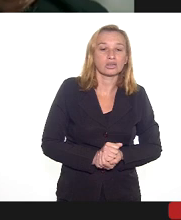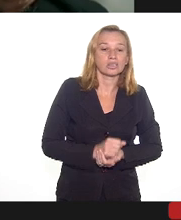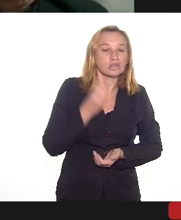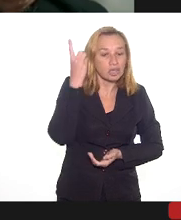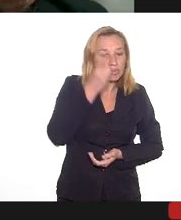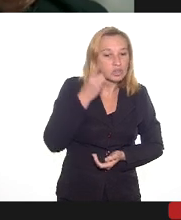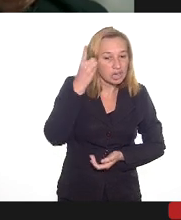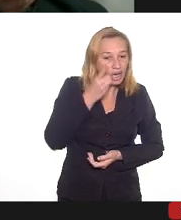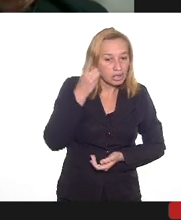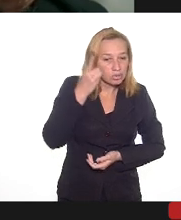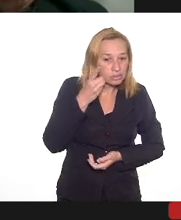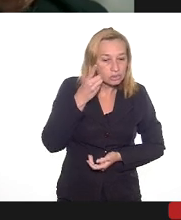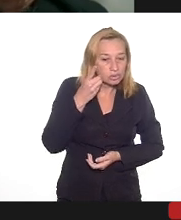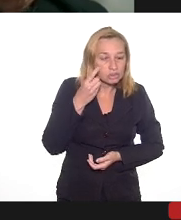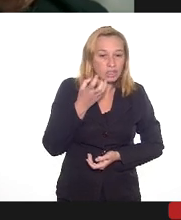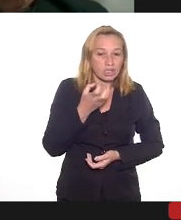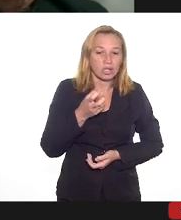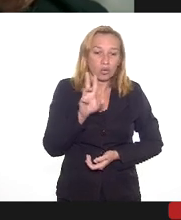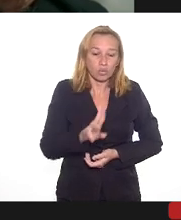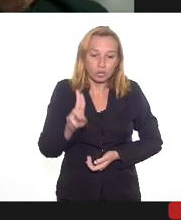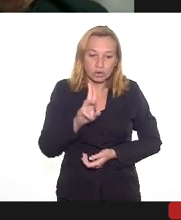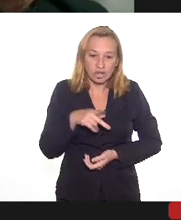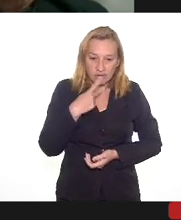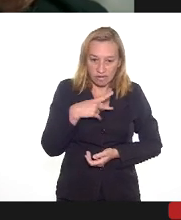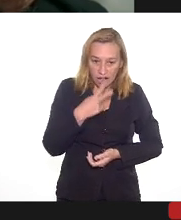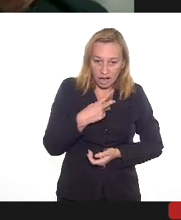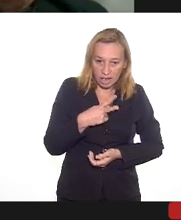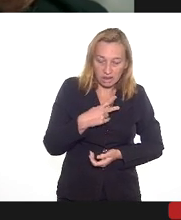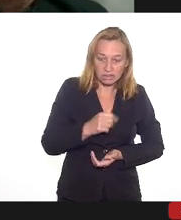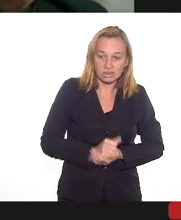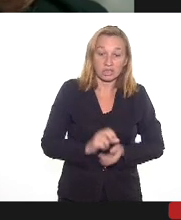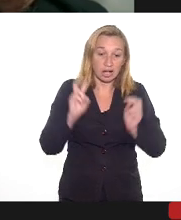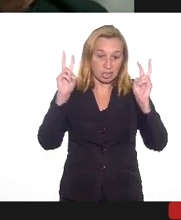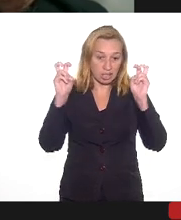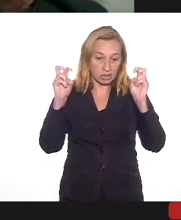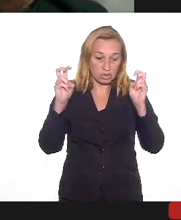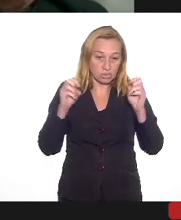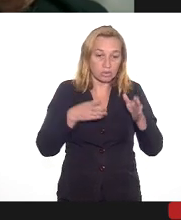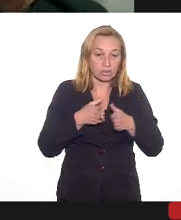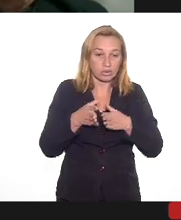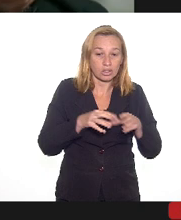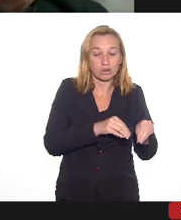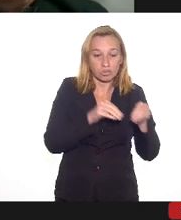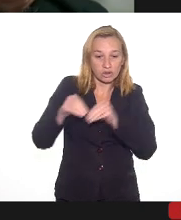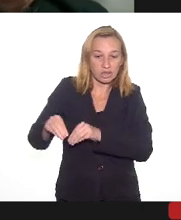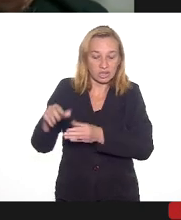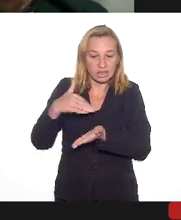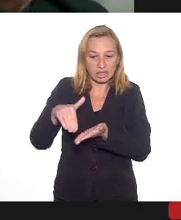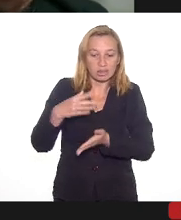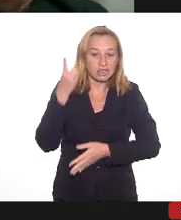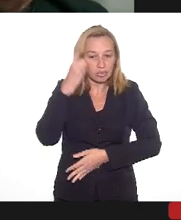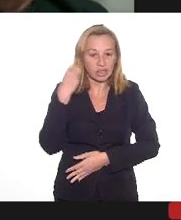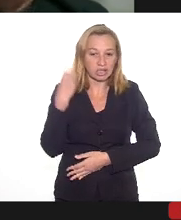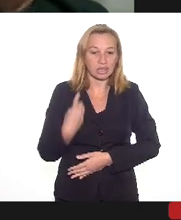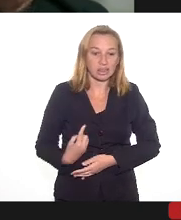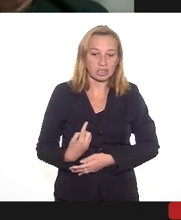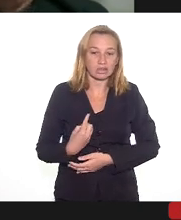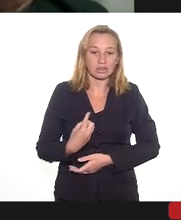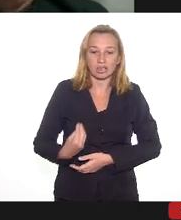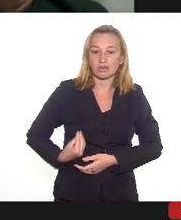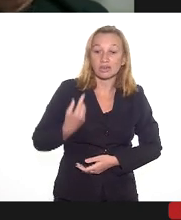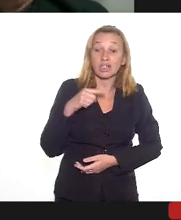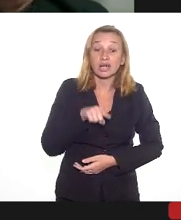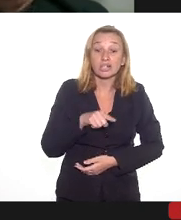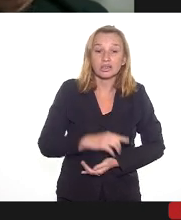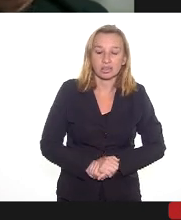deputados querem fazer uso da palavra, inclusive por essa situação aí de transição na secretaria. Deputada Dani Monteiro está presente,